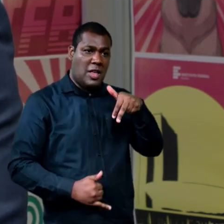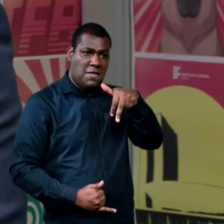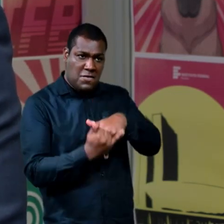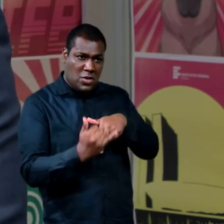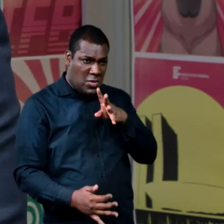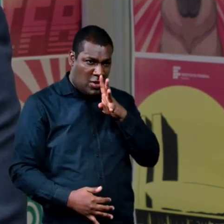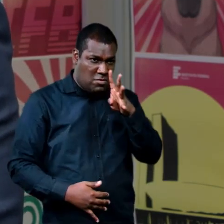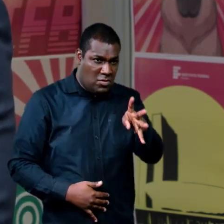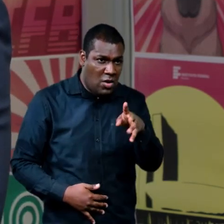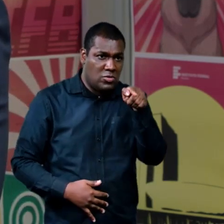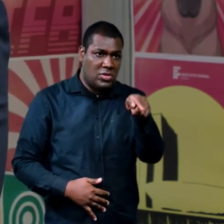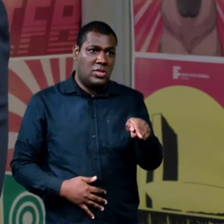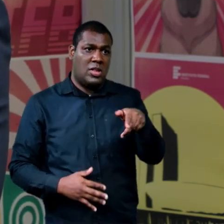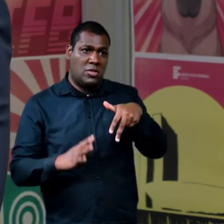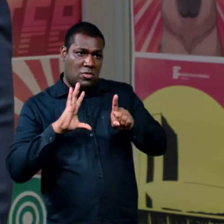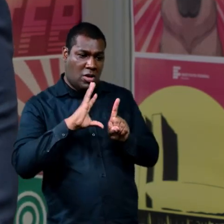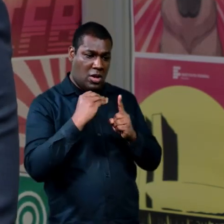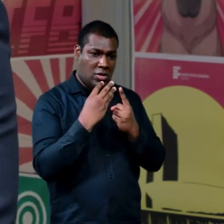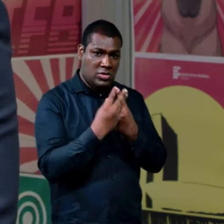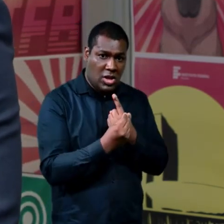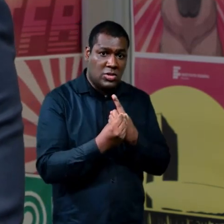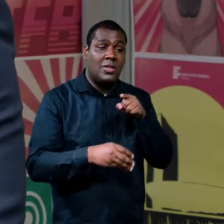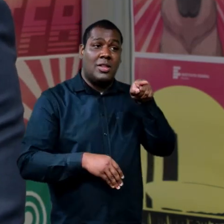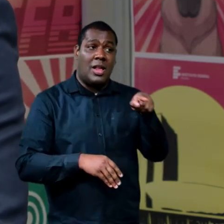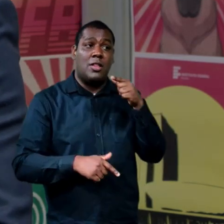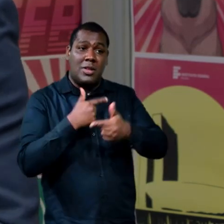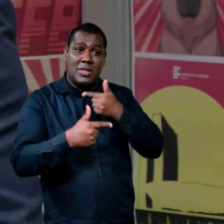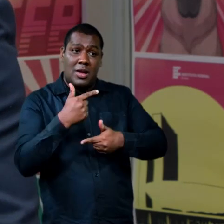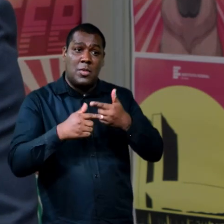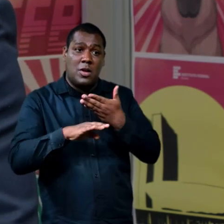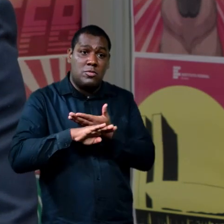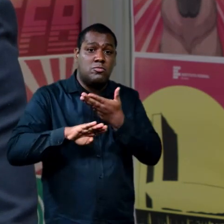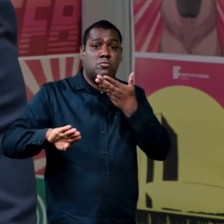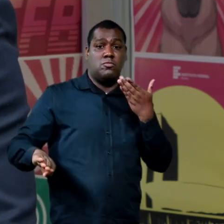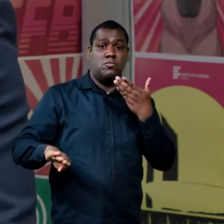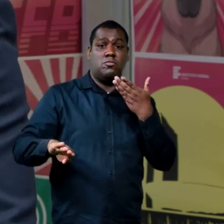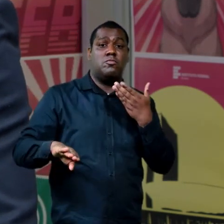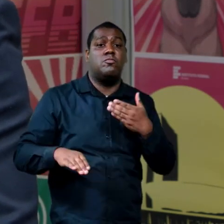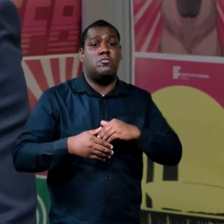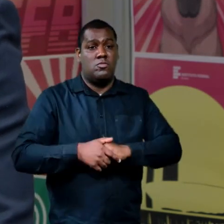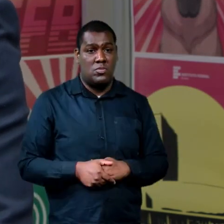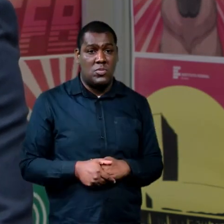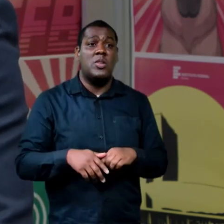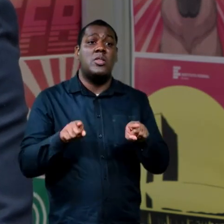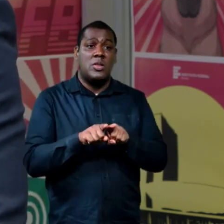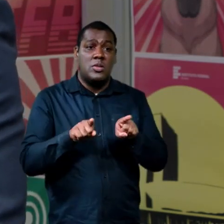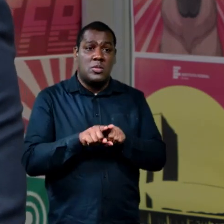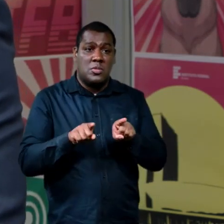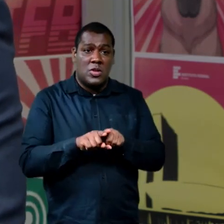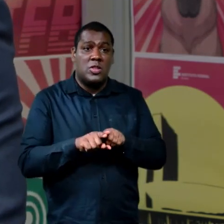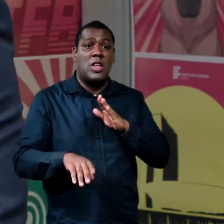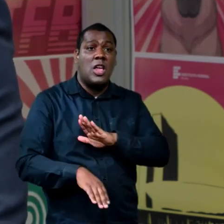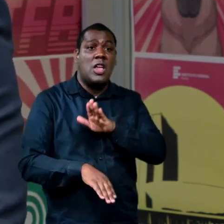ser afastado do serviço e não pode, inclusive, frequentar o órgão ou a